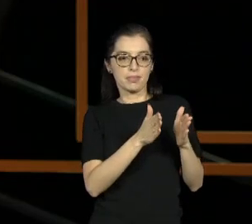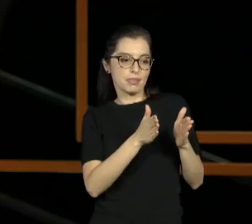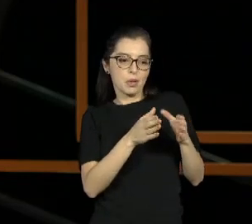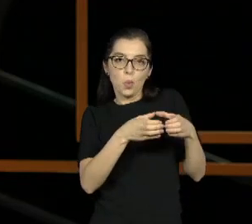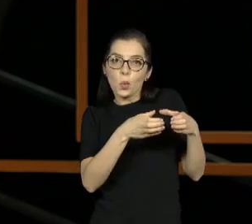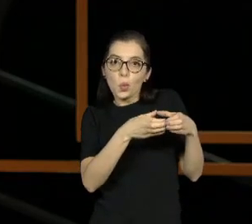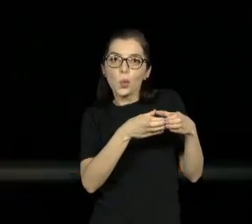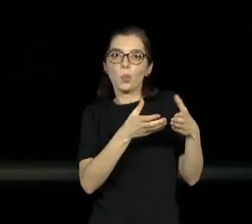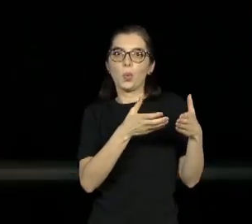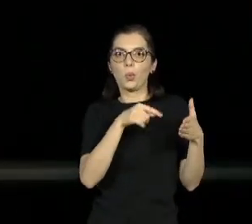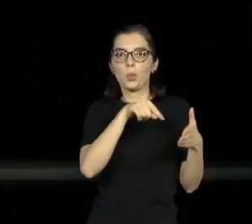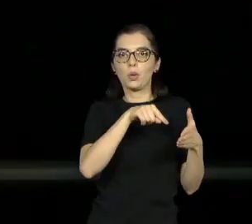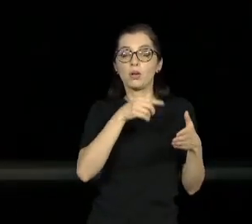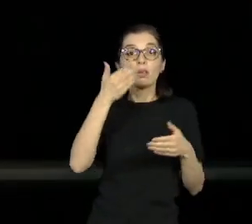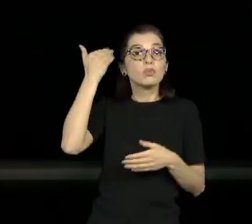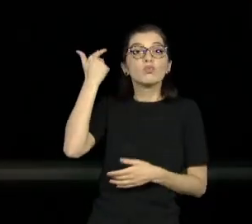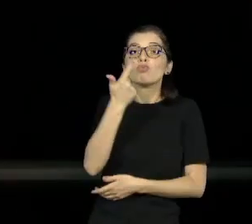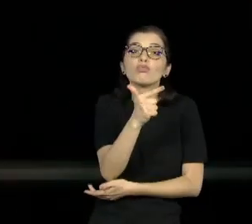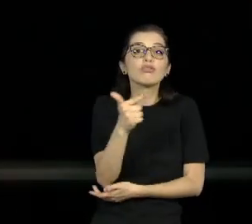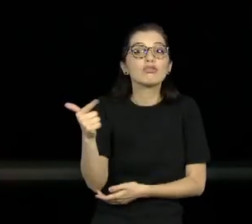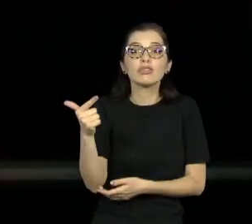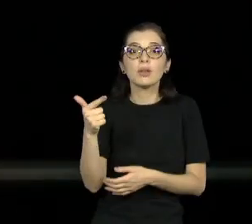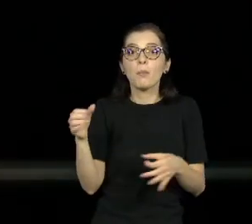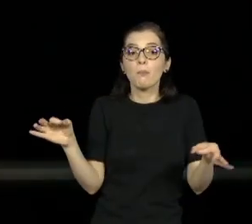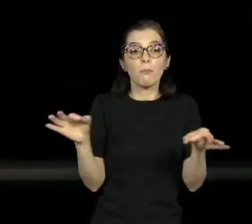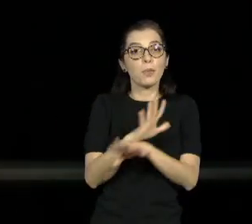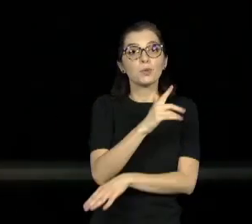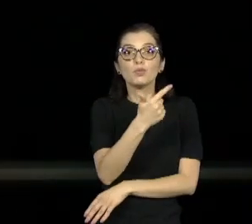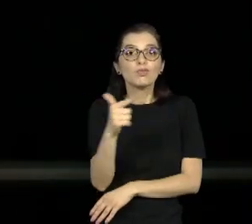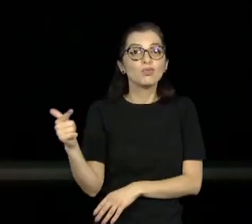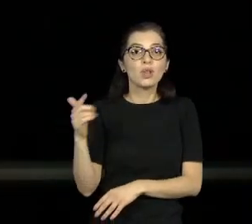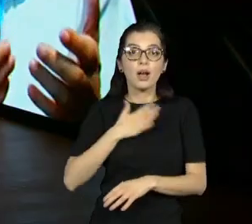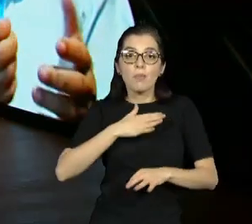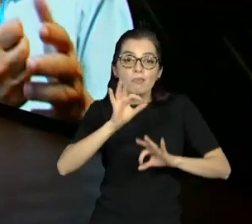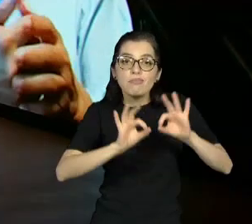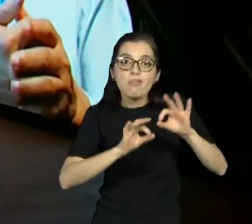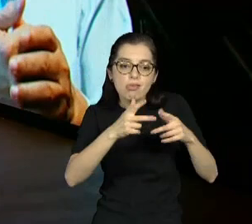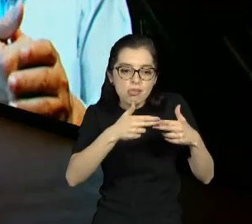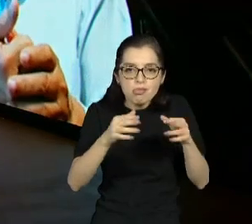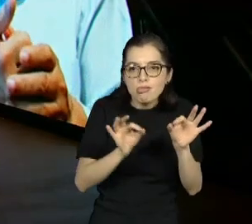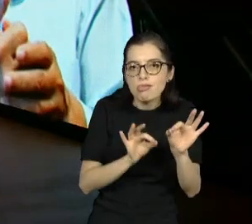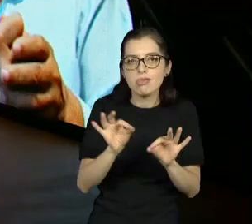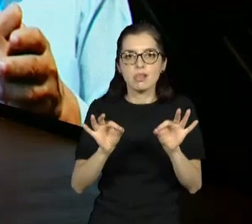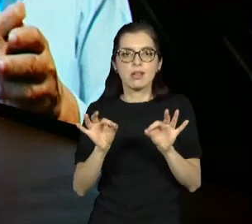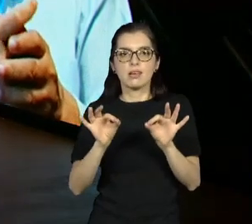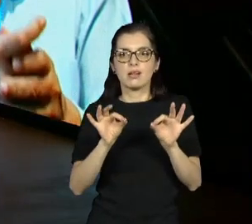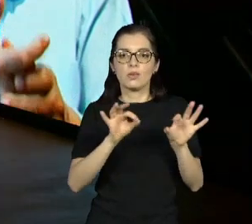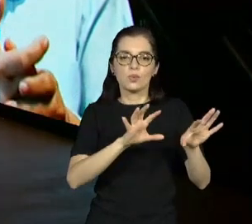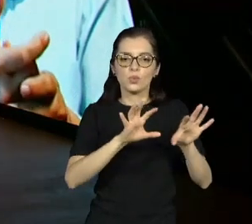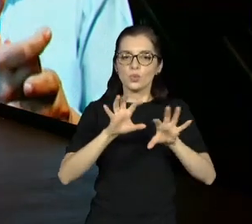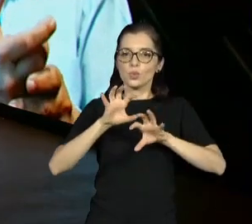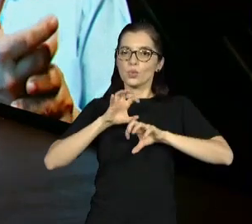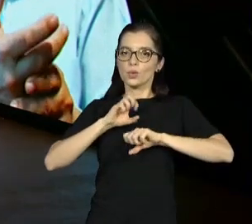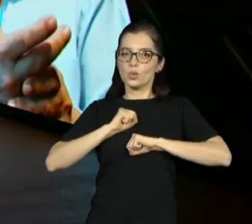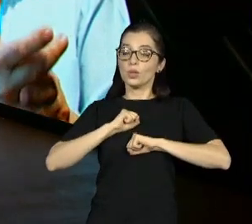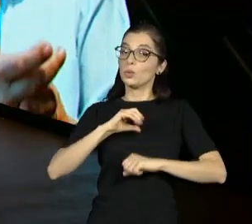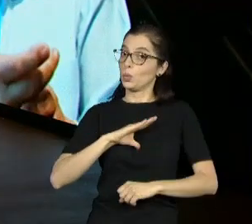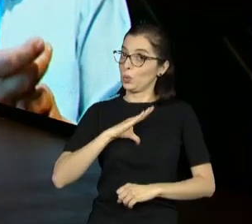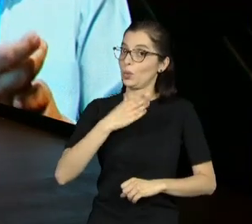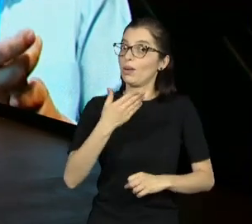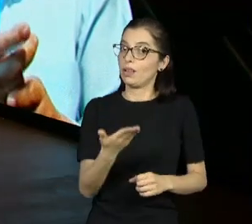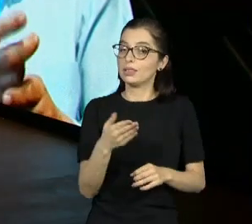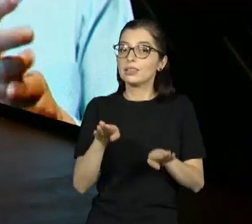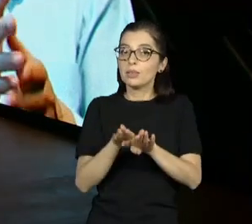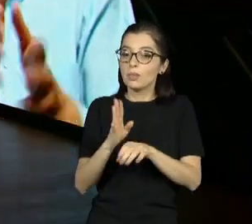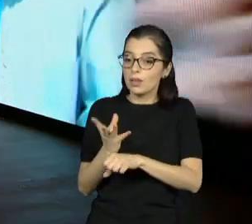que não existia naquele tempo. Então ali eu puxei toda a coragem, a ousadia, a